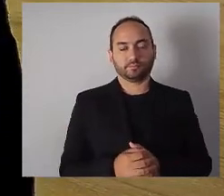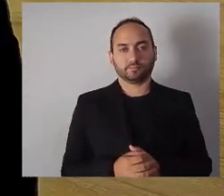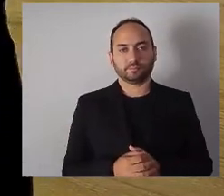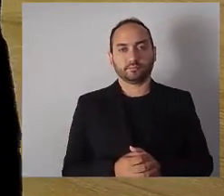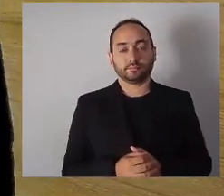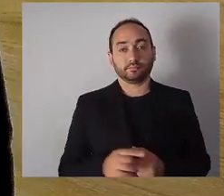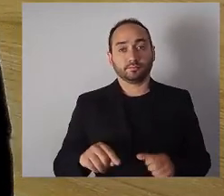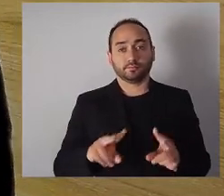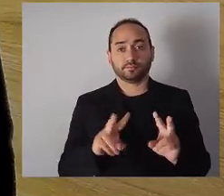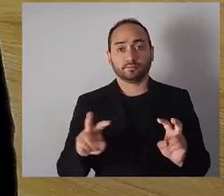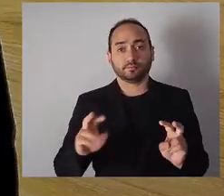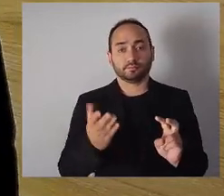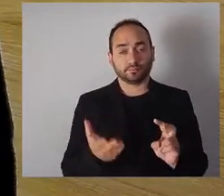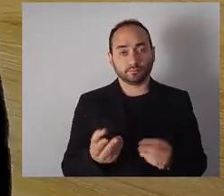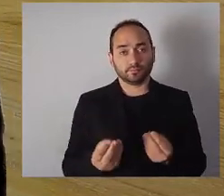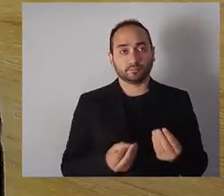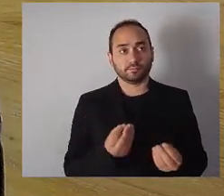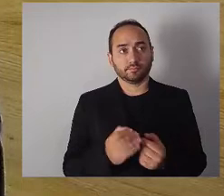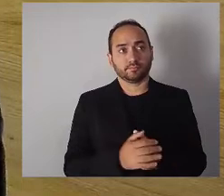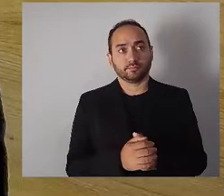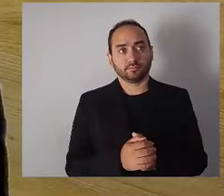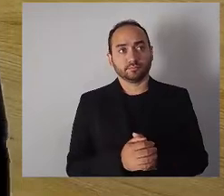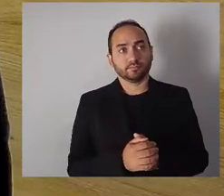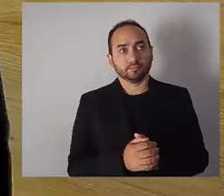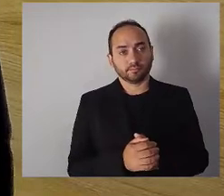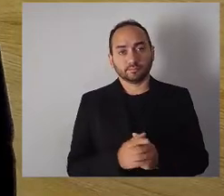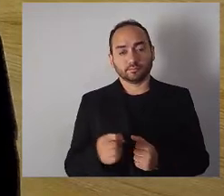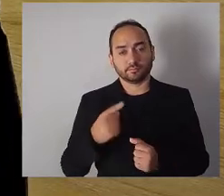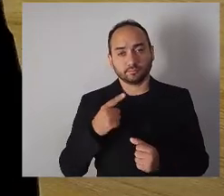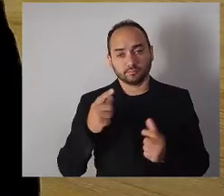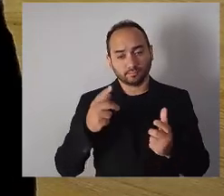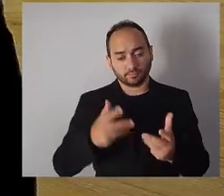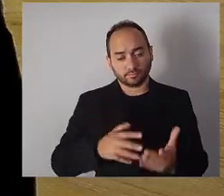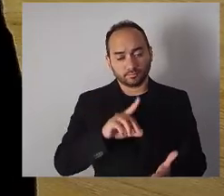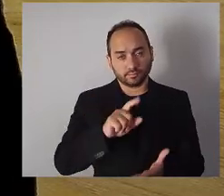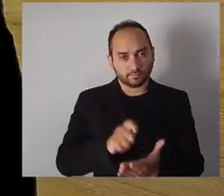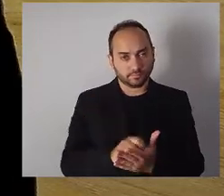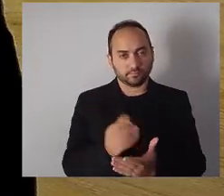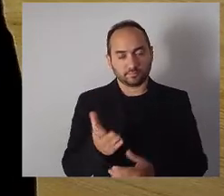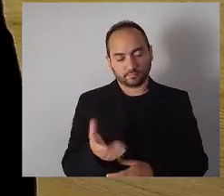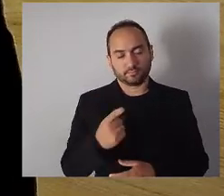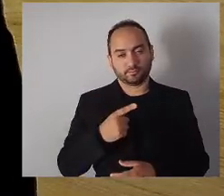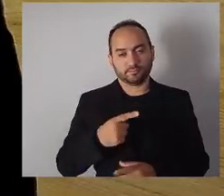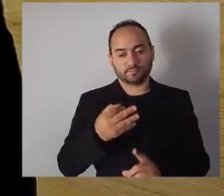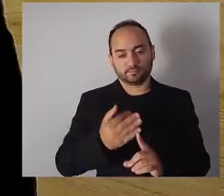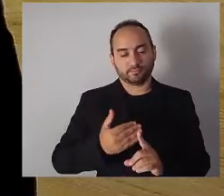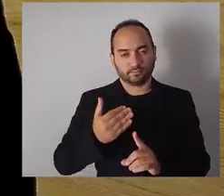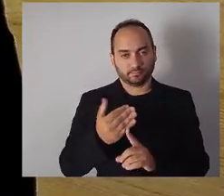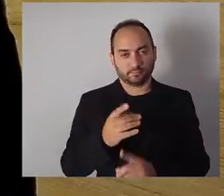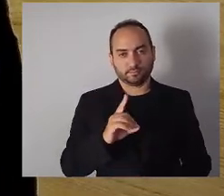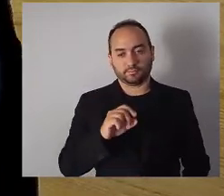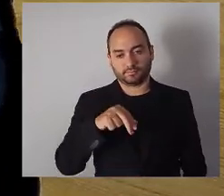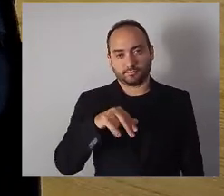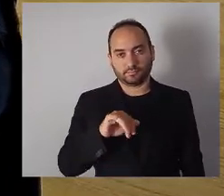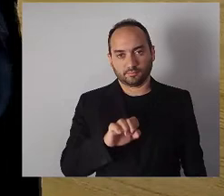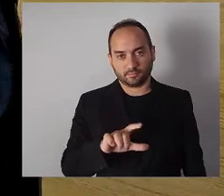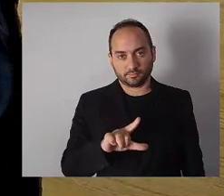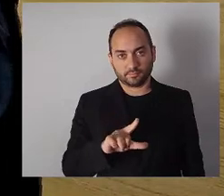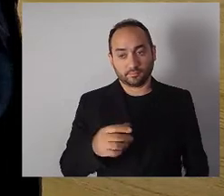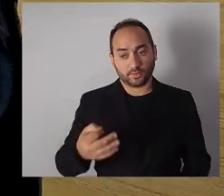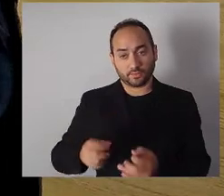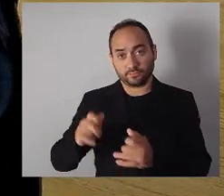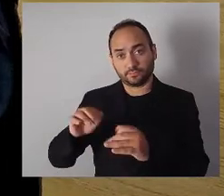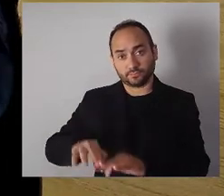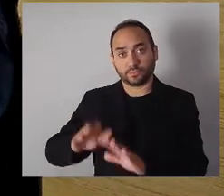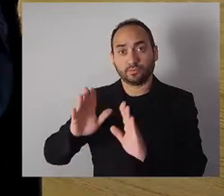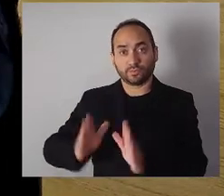No tocante ao processo, como bem destacou o desembargador Daniel, o mérito já foi julgado